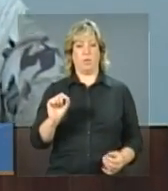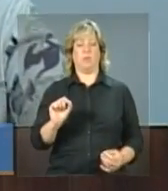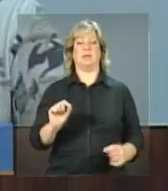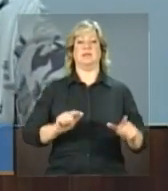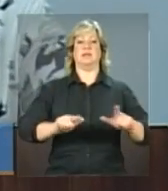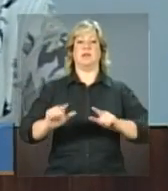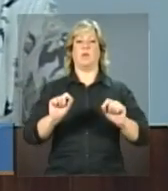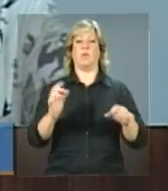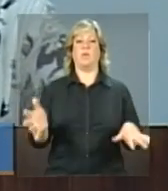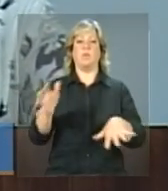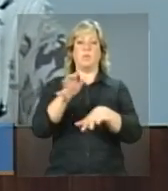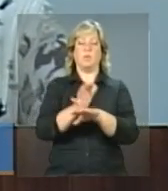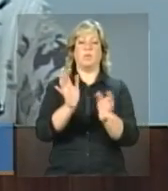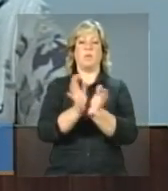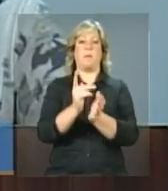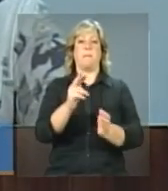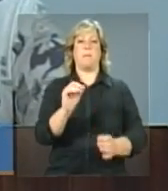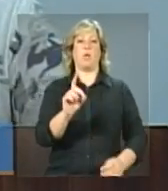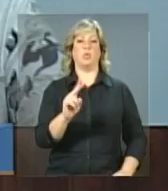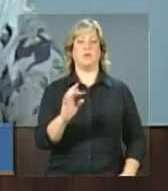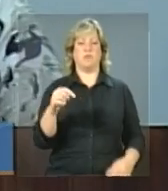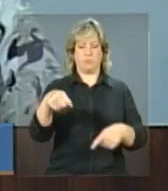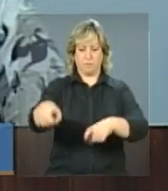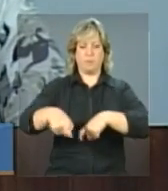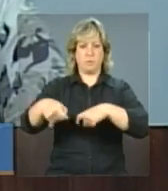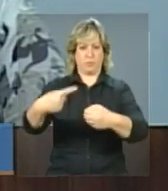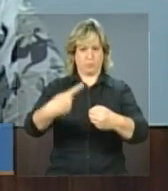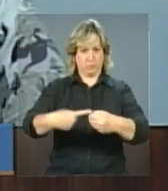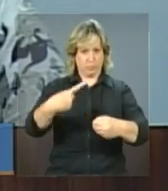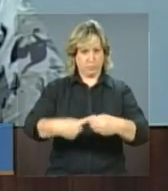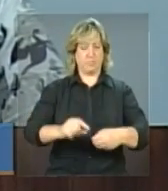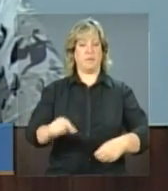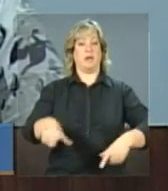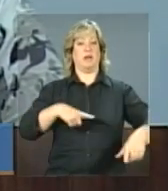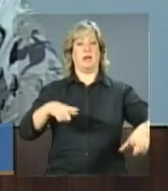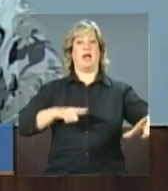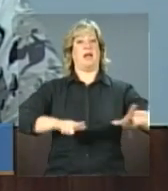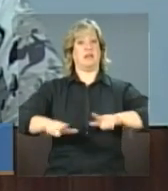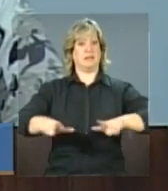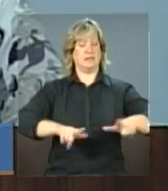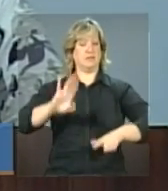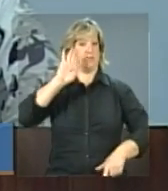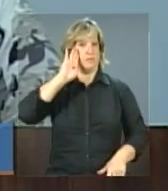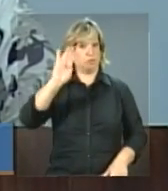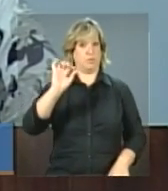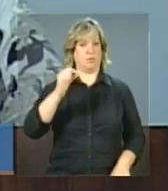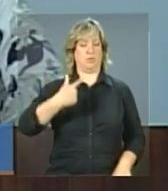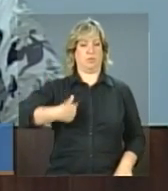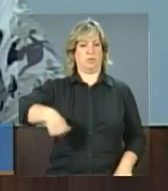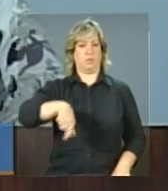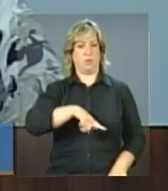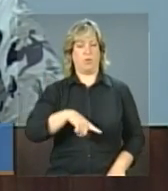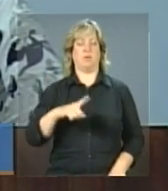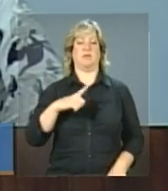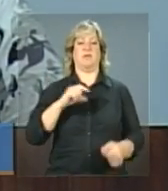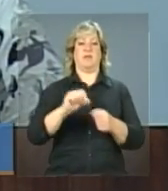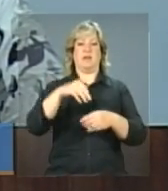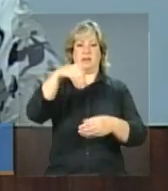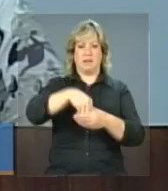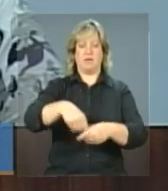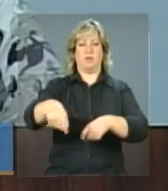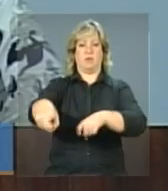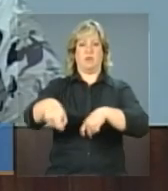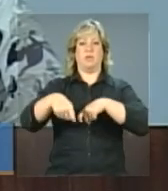da inclusão produtiva no meio rural. A ação fundamental que organiza a nossa atuação no meio rural